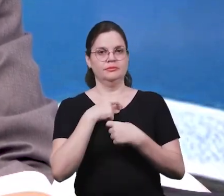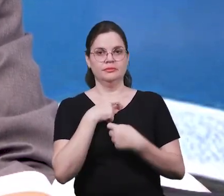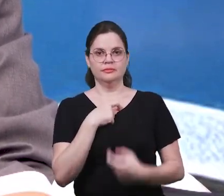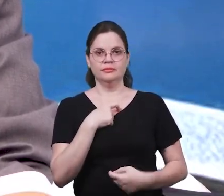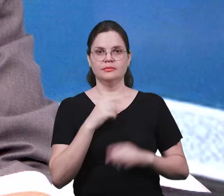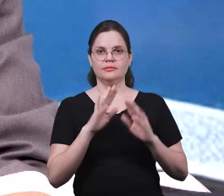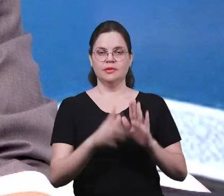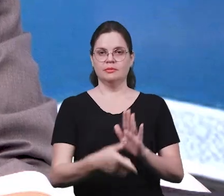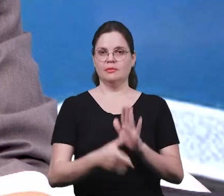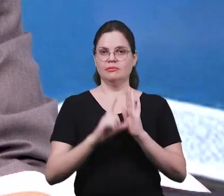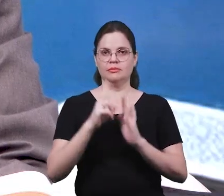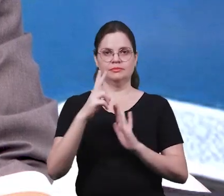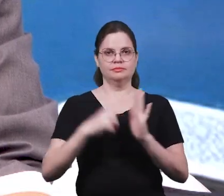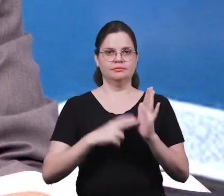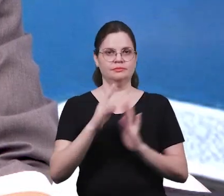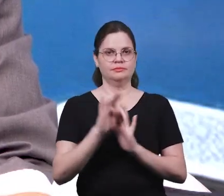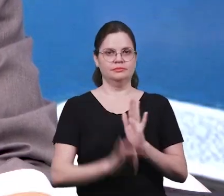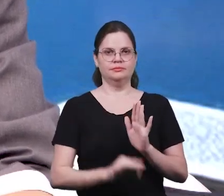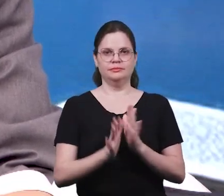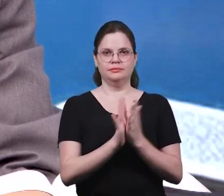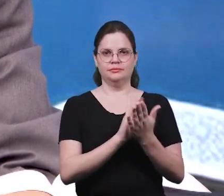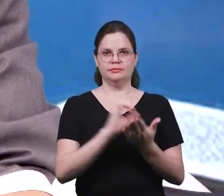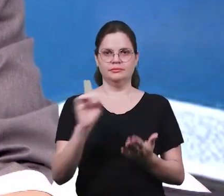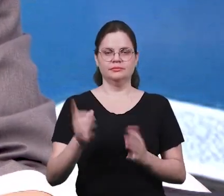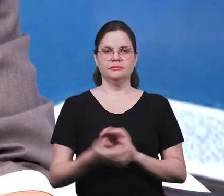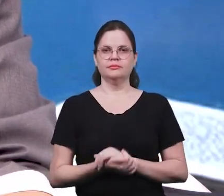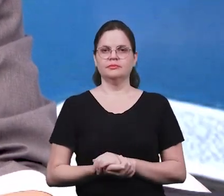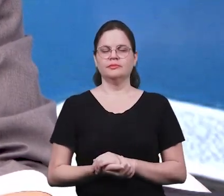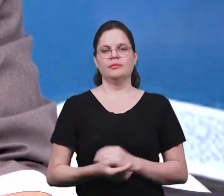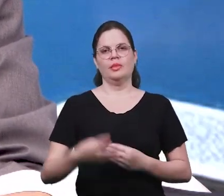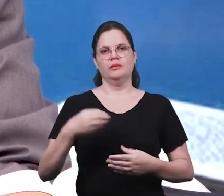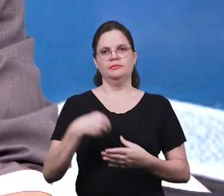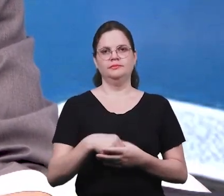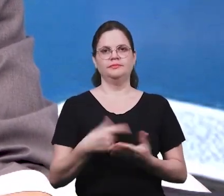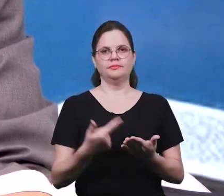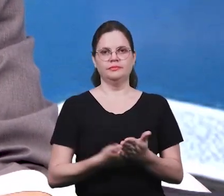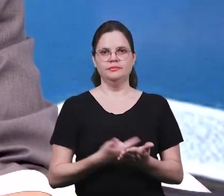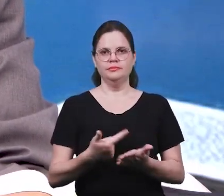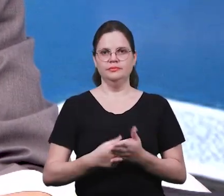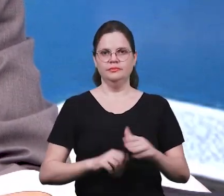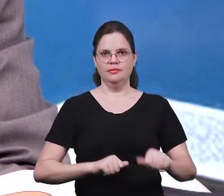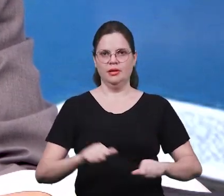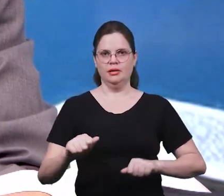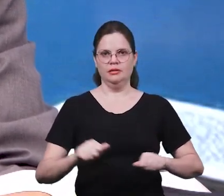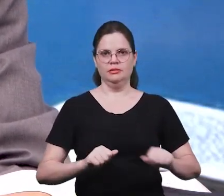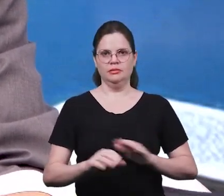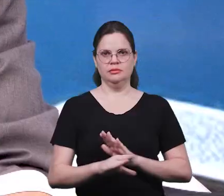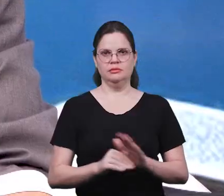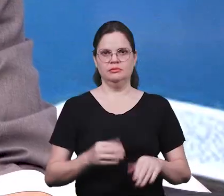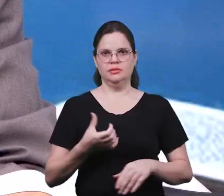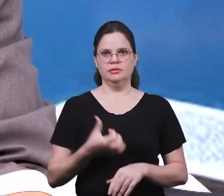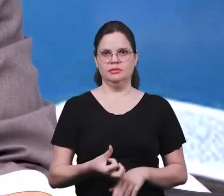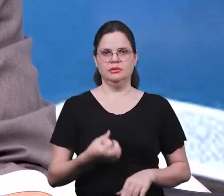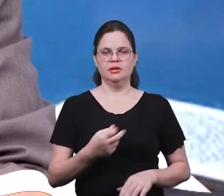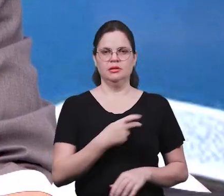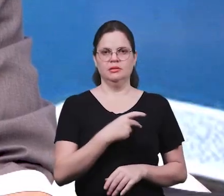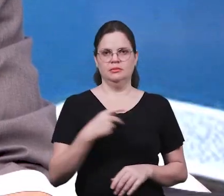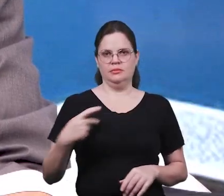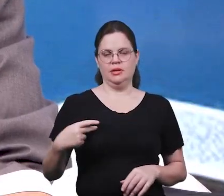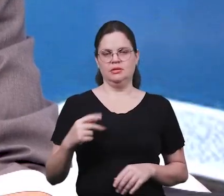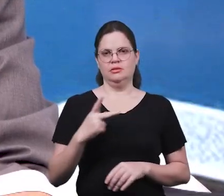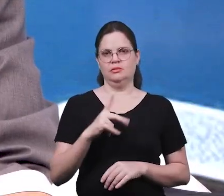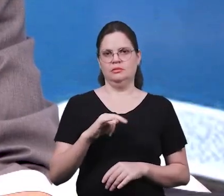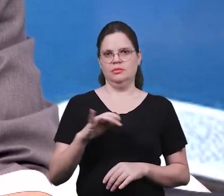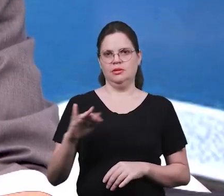uma leitura de um texto da Palavra do Senhor. Esse texto está no capítulo 6 de Atos dos Apóstolos. O pastor Luiz Fernando vai fazer a leitura aqui